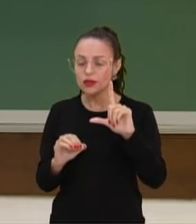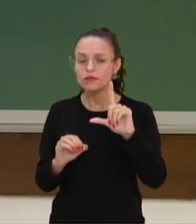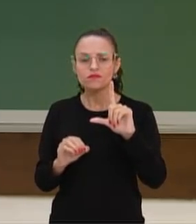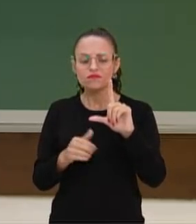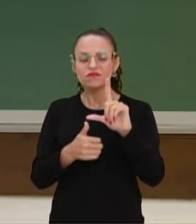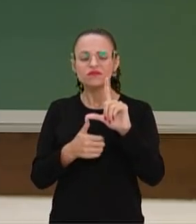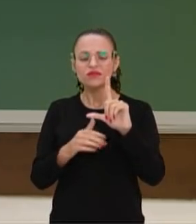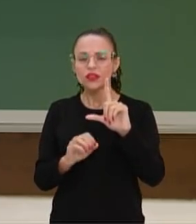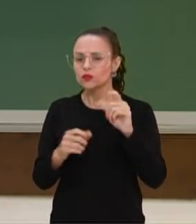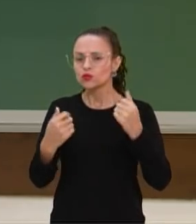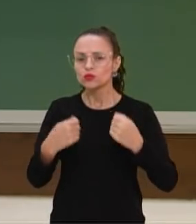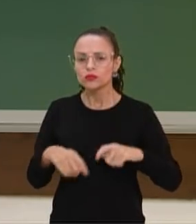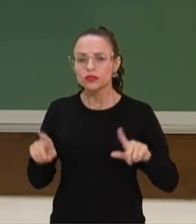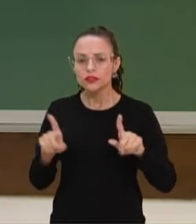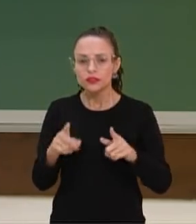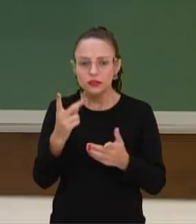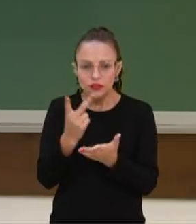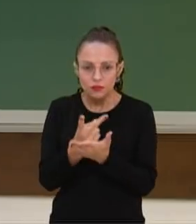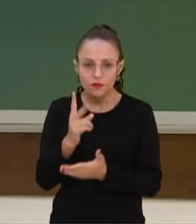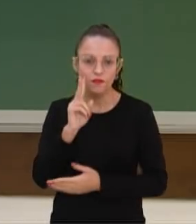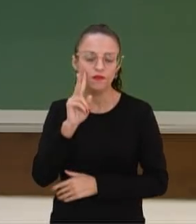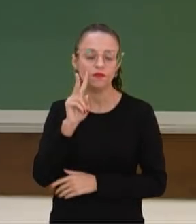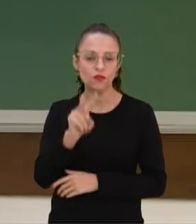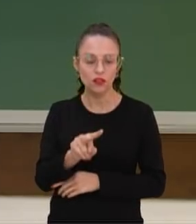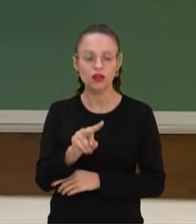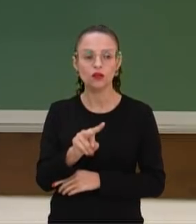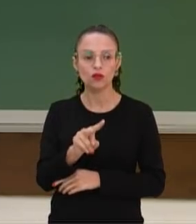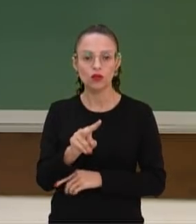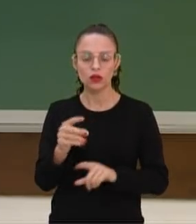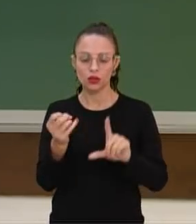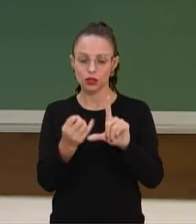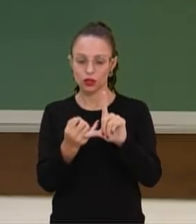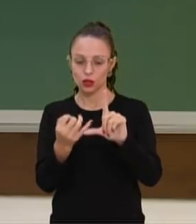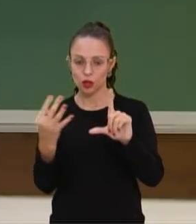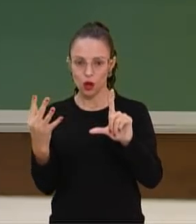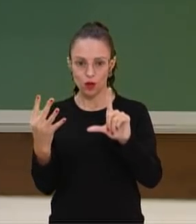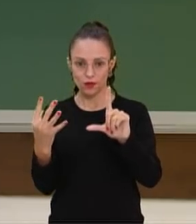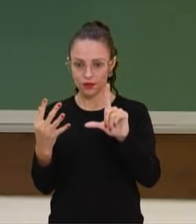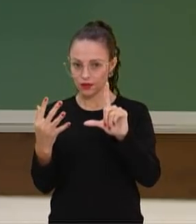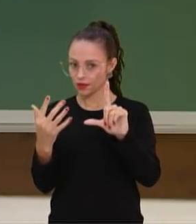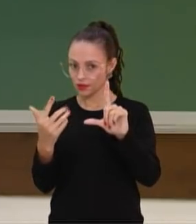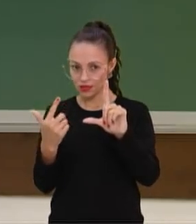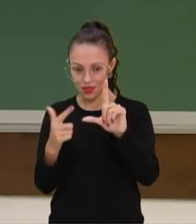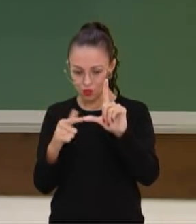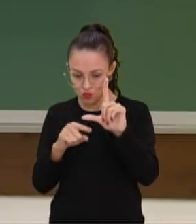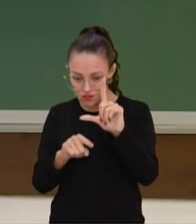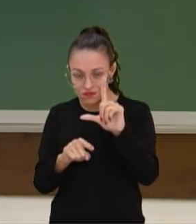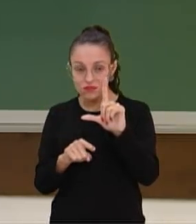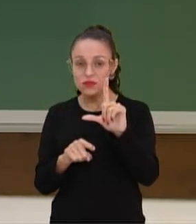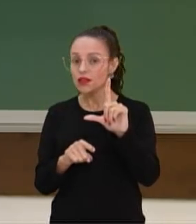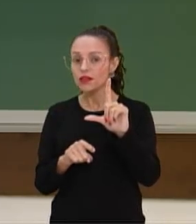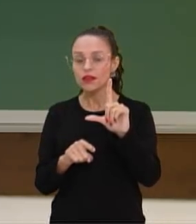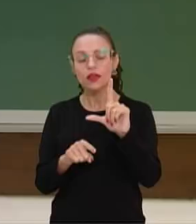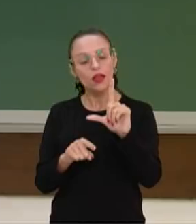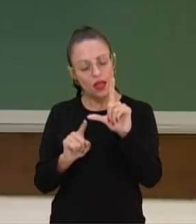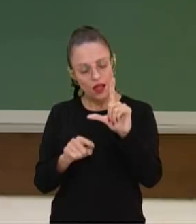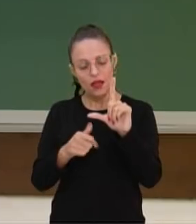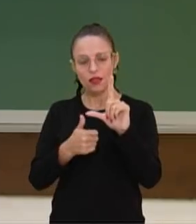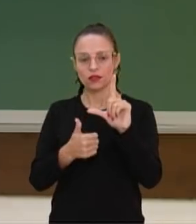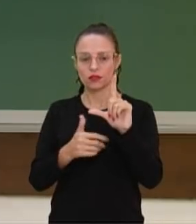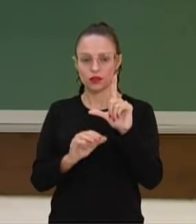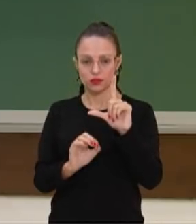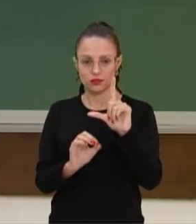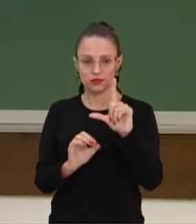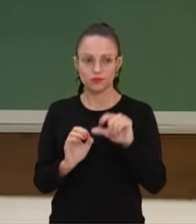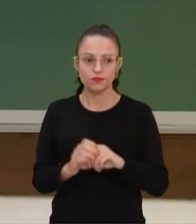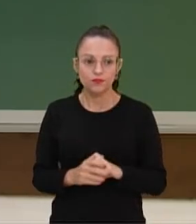a gente nem precisaria escrever, né? Porque toda vez que eu olho para um log que não tem a base definida, significa que aquela base é a base